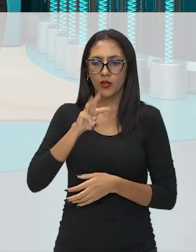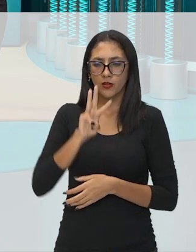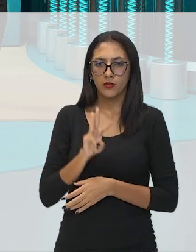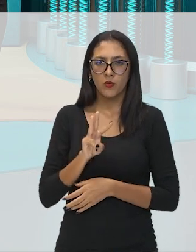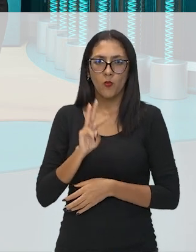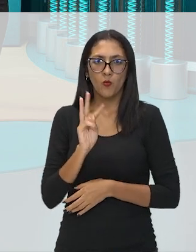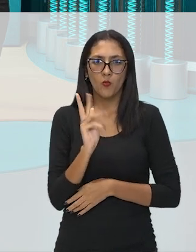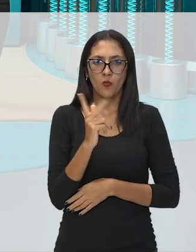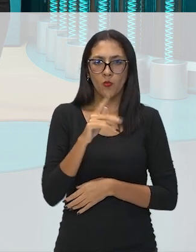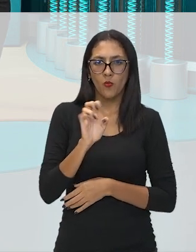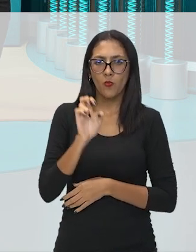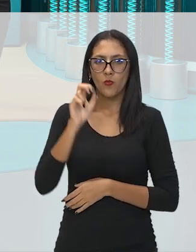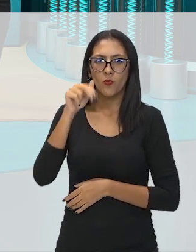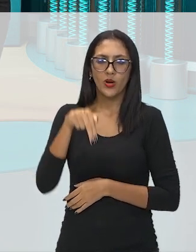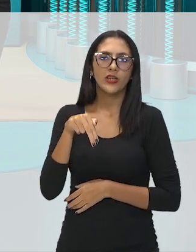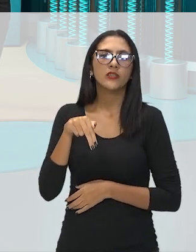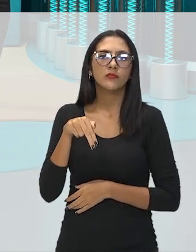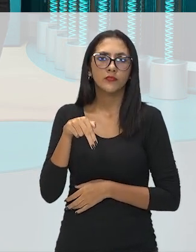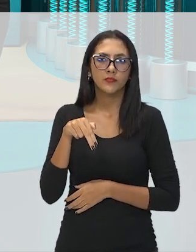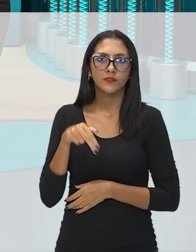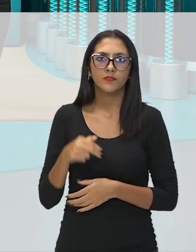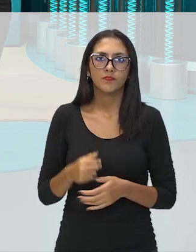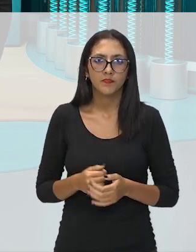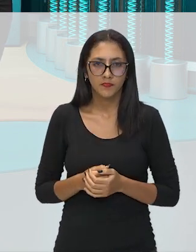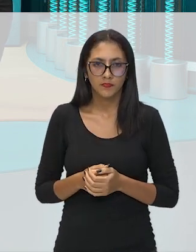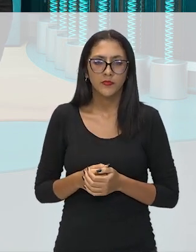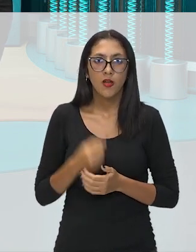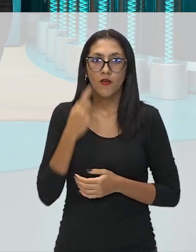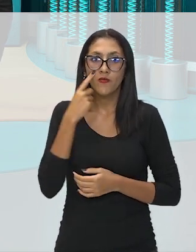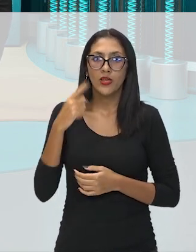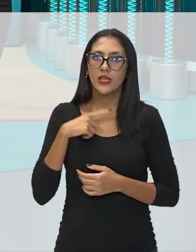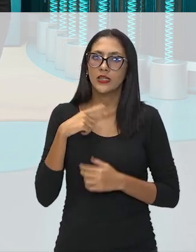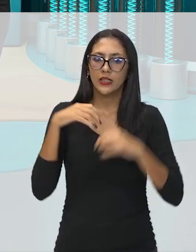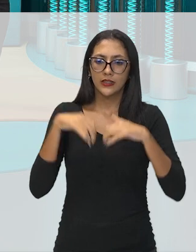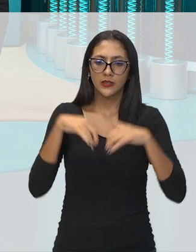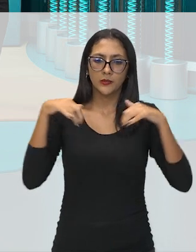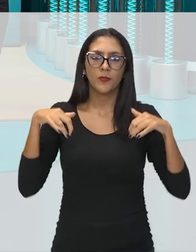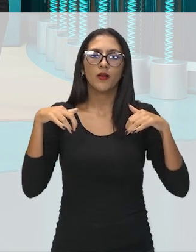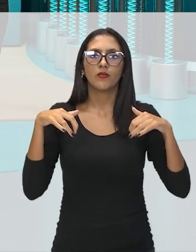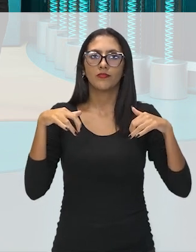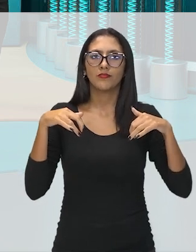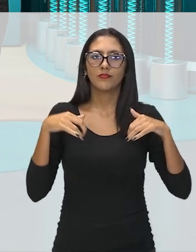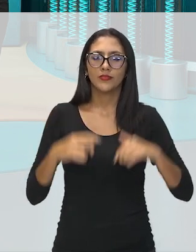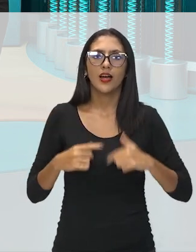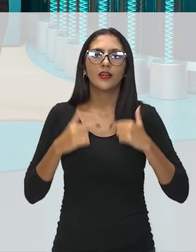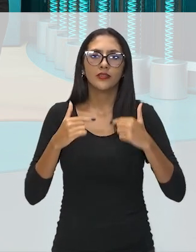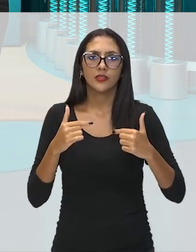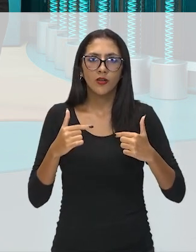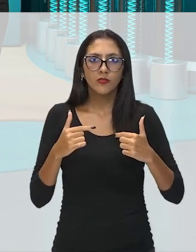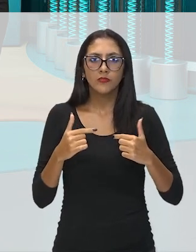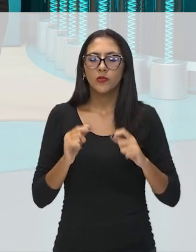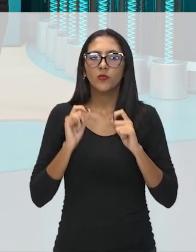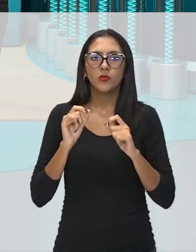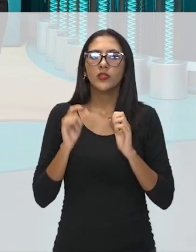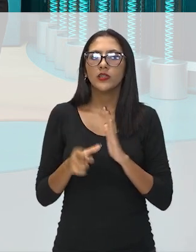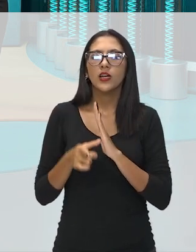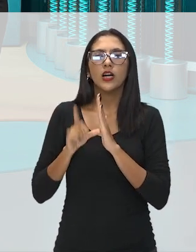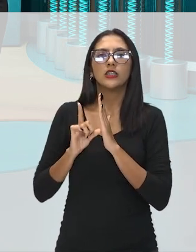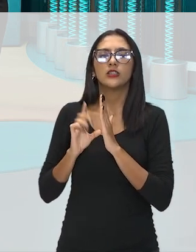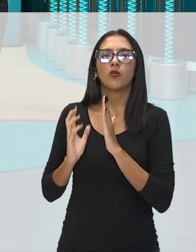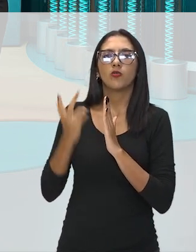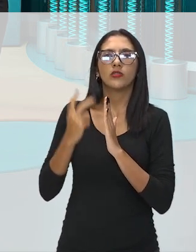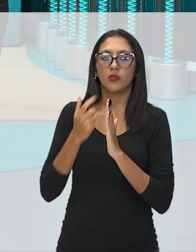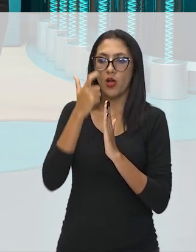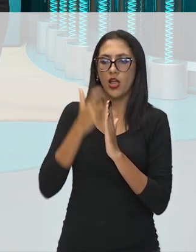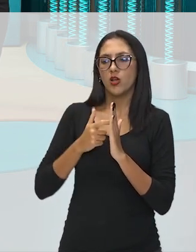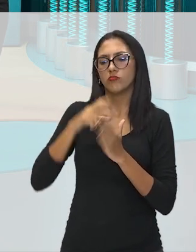door opened. Então, são duas ações no passado. Então, eu estava com a ação contínua ali no passado. Eu estava lendo meu livro